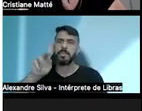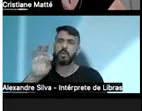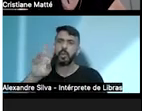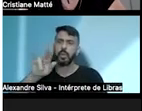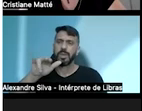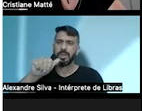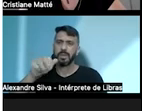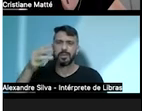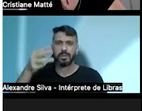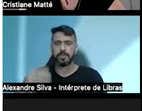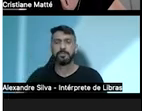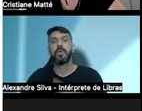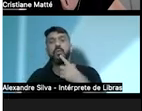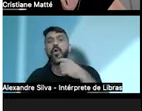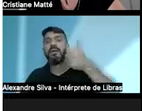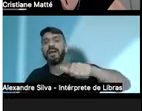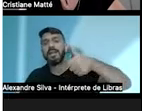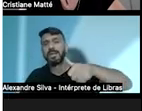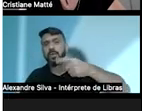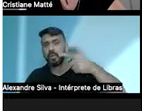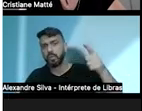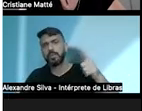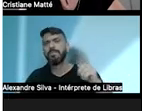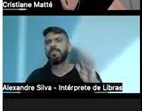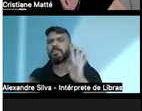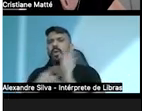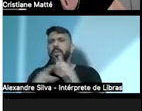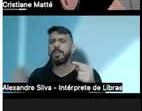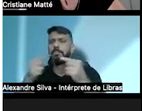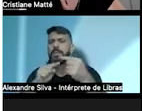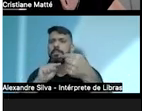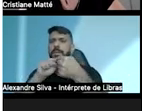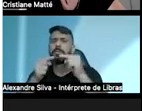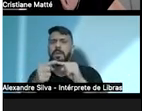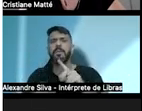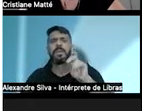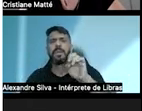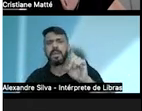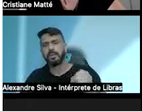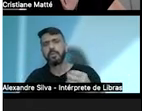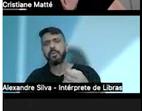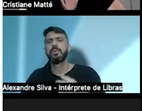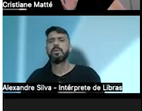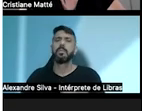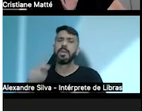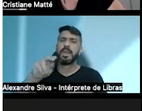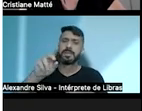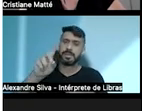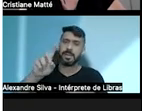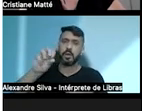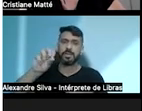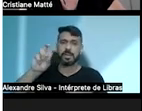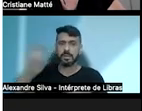Fomos avaliar outros marcadores sinápticos, sinaptofisina, PDS, PSD95, também